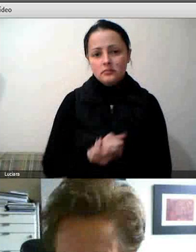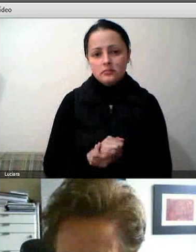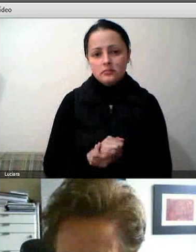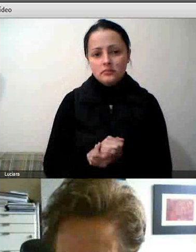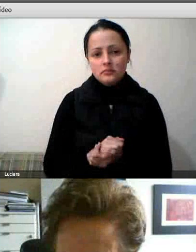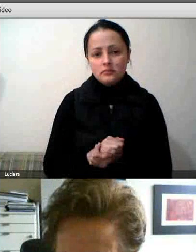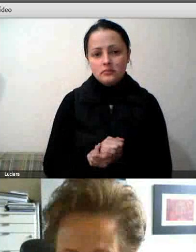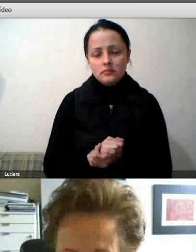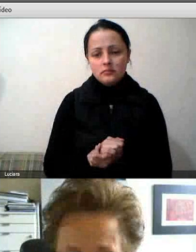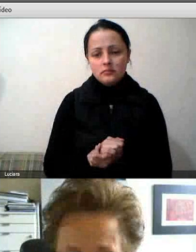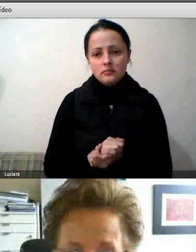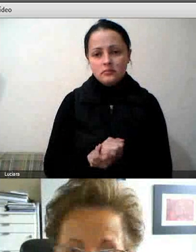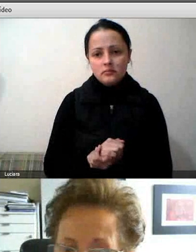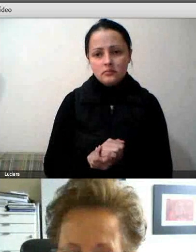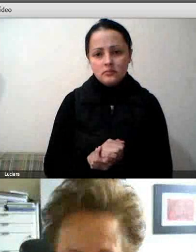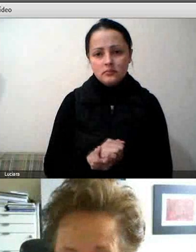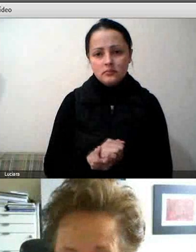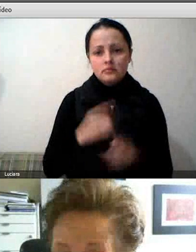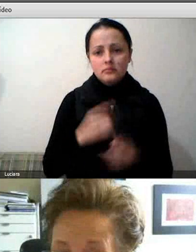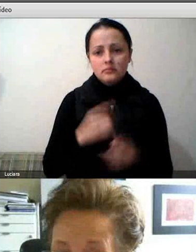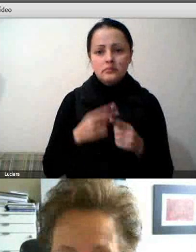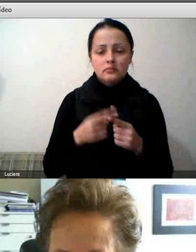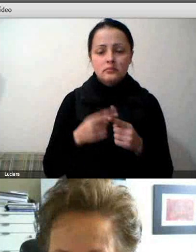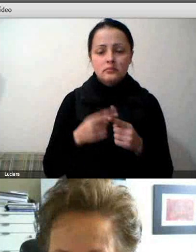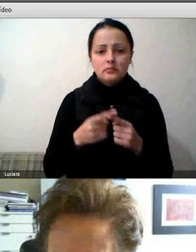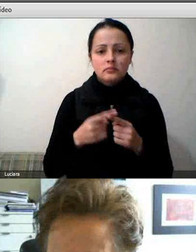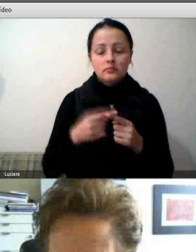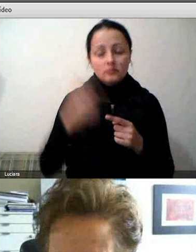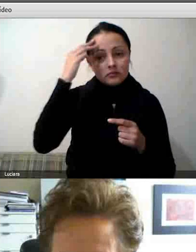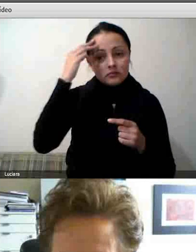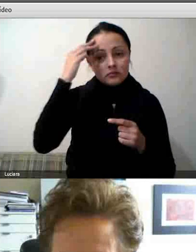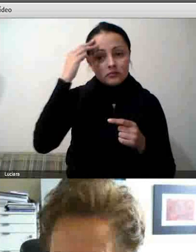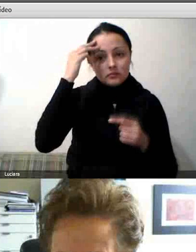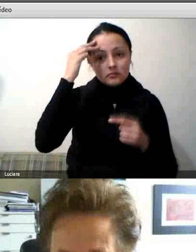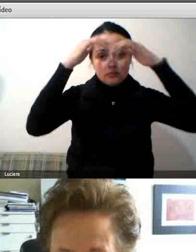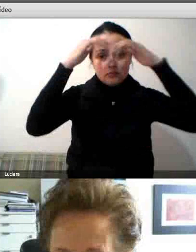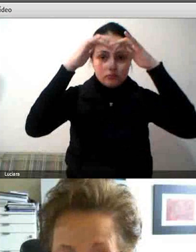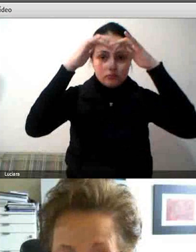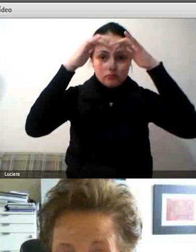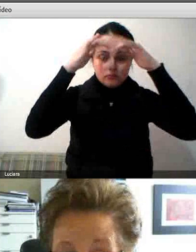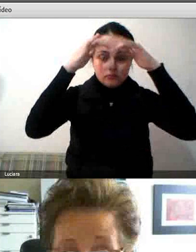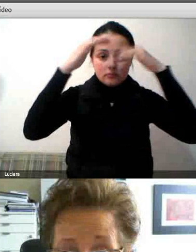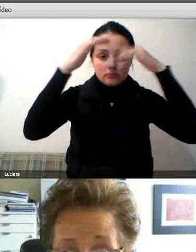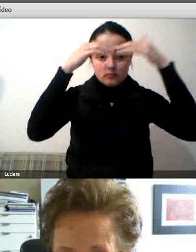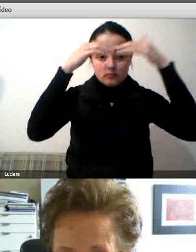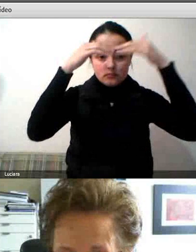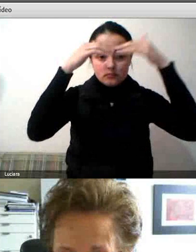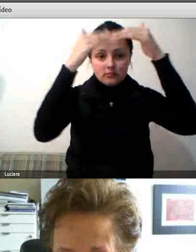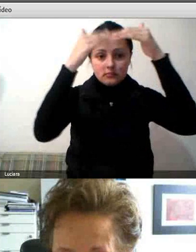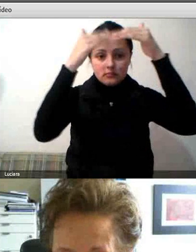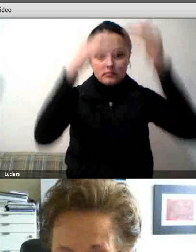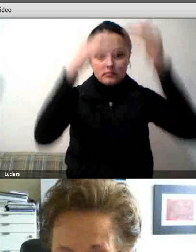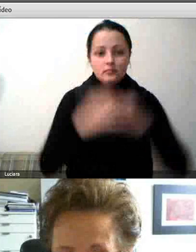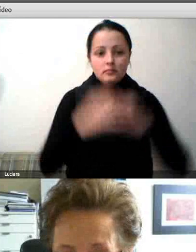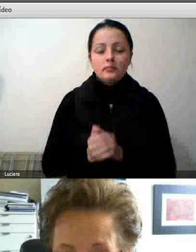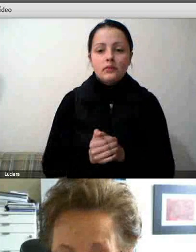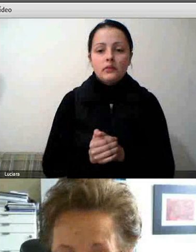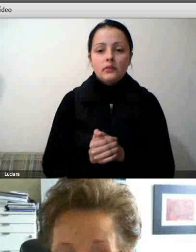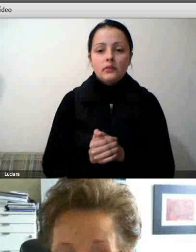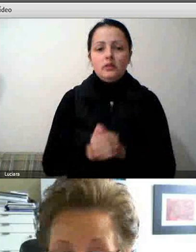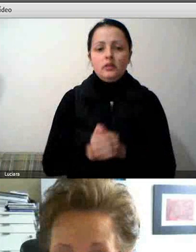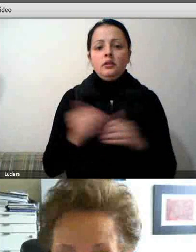aprende. Agora, quem usa o programa, quem lê no computador, não pode não aprender. Porque